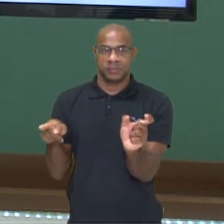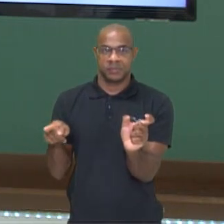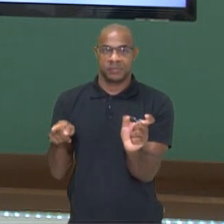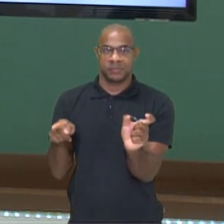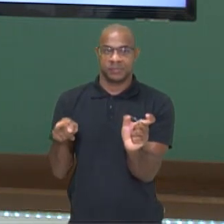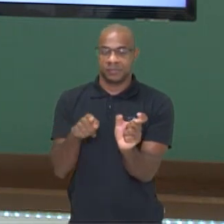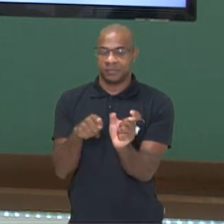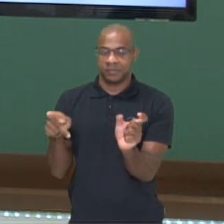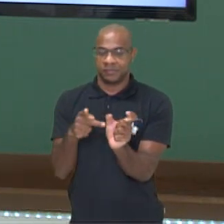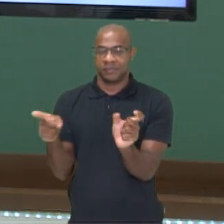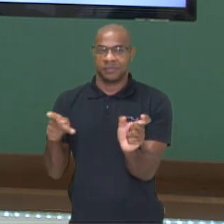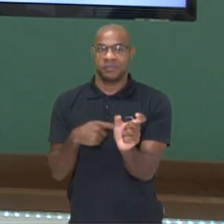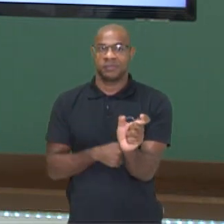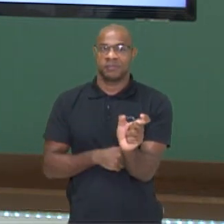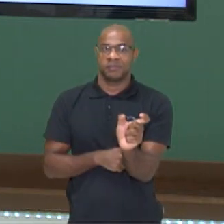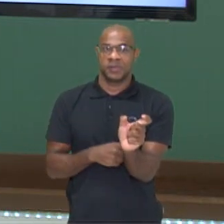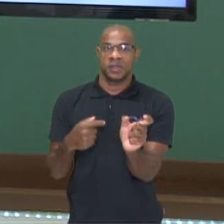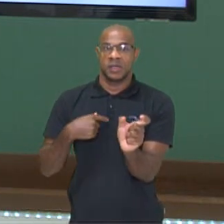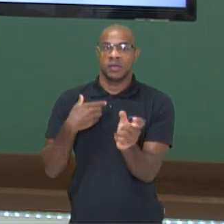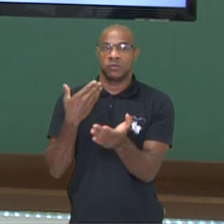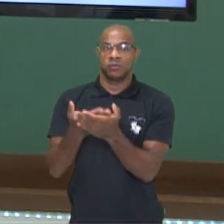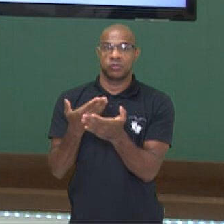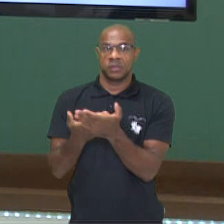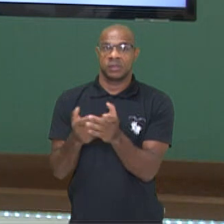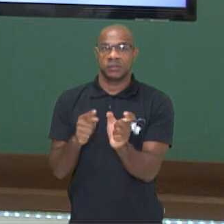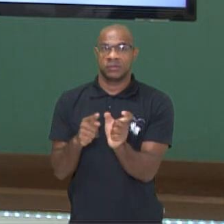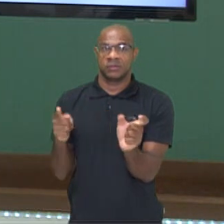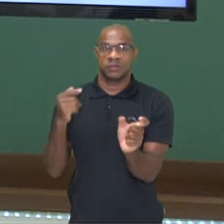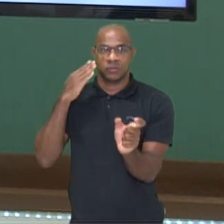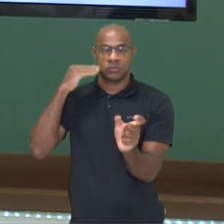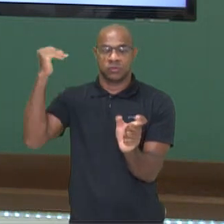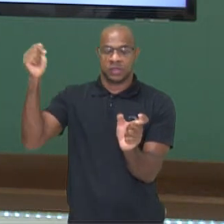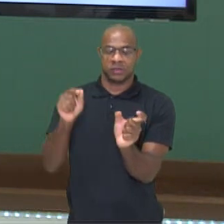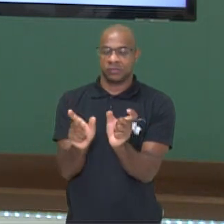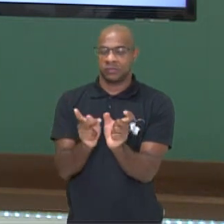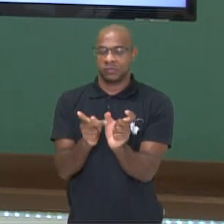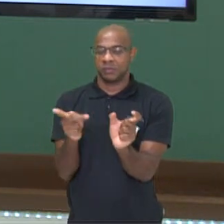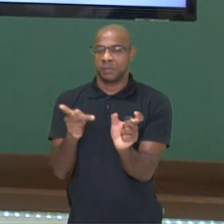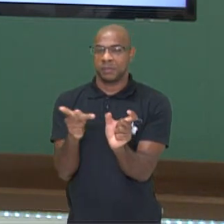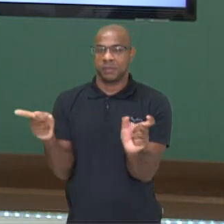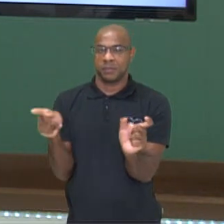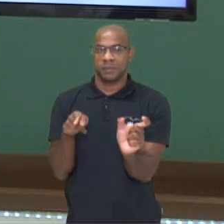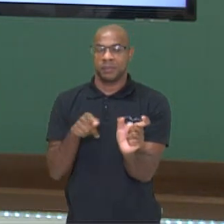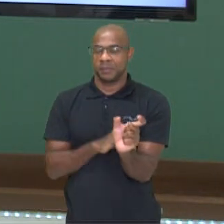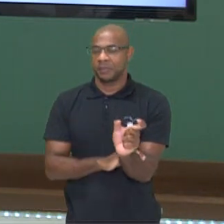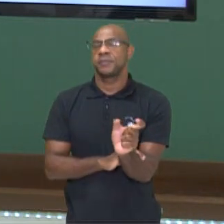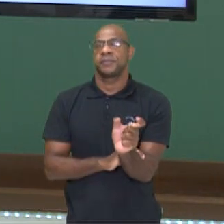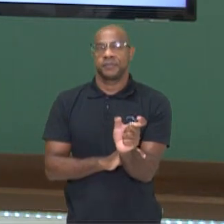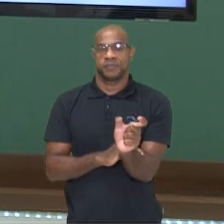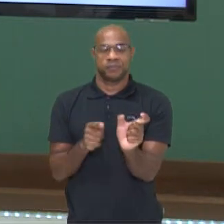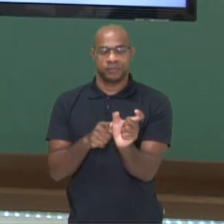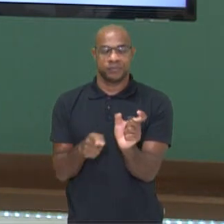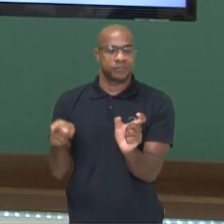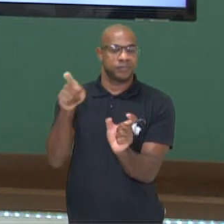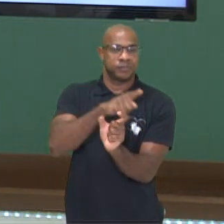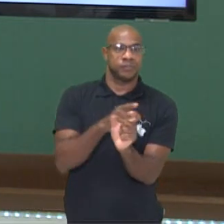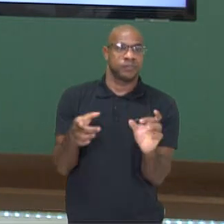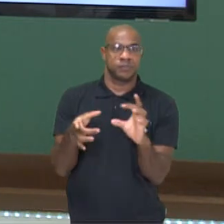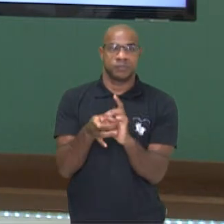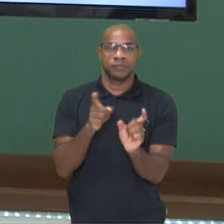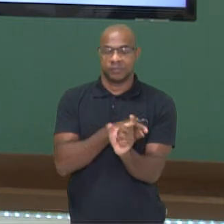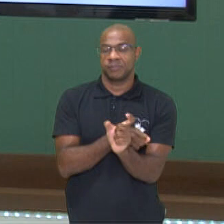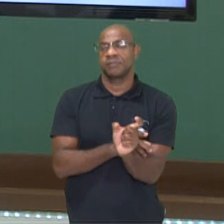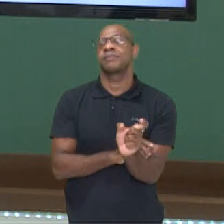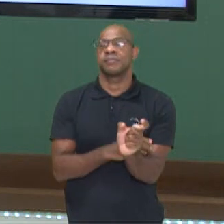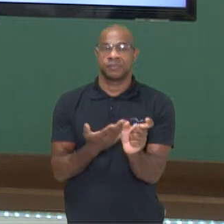aqui o verbo de ligação e características. Estudante, uma característica do sujeito, sucesso, uma característica do sujeito, o que se